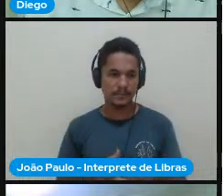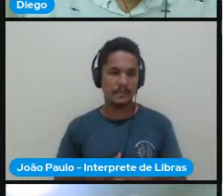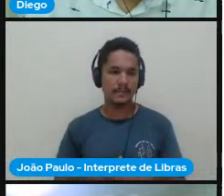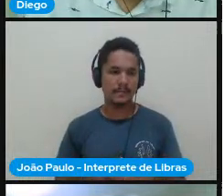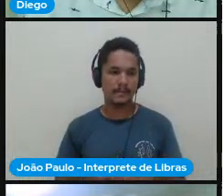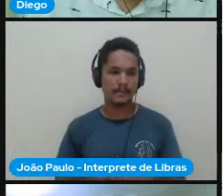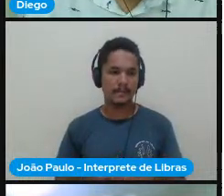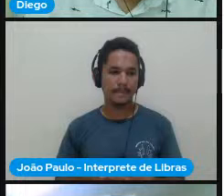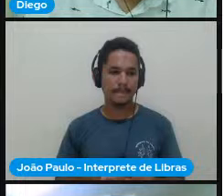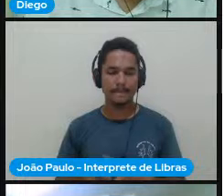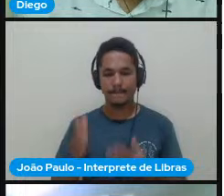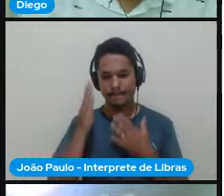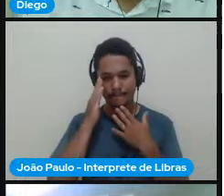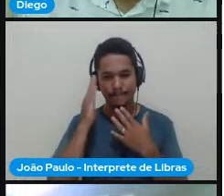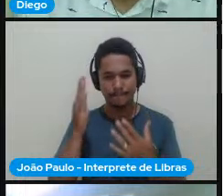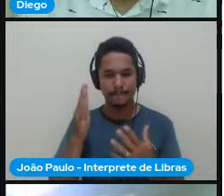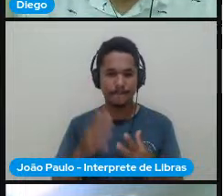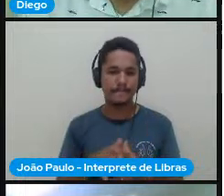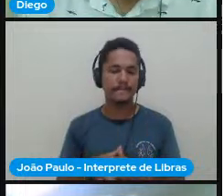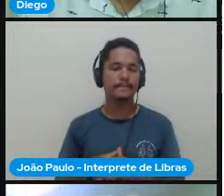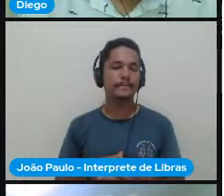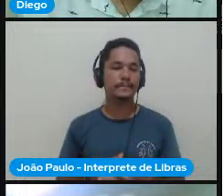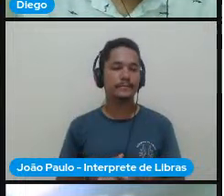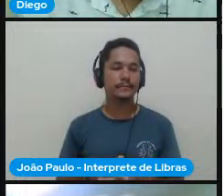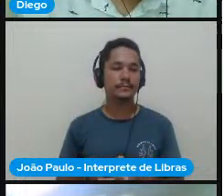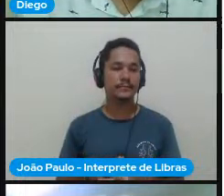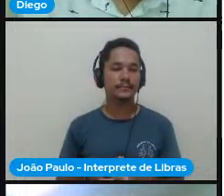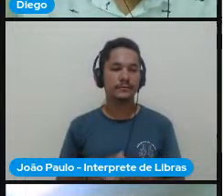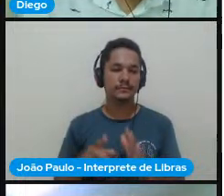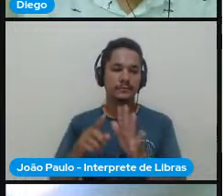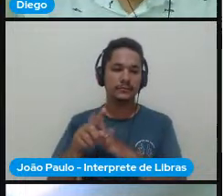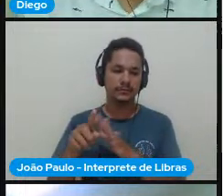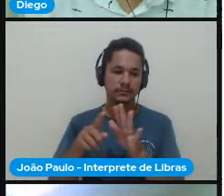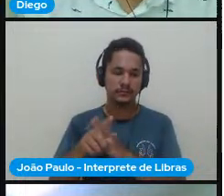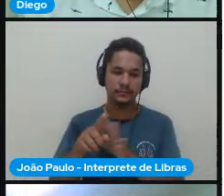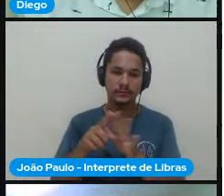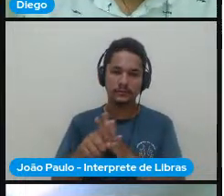Obrigado, Diego. Eu vi aí o questionamento sobre